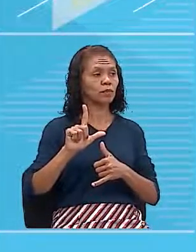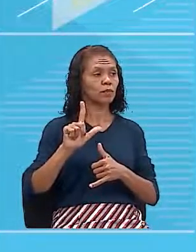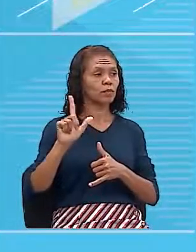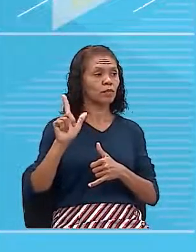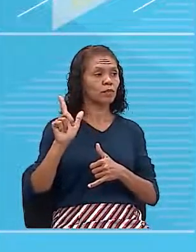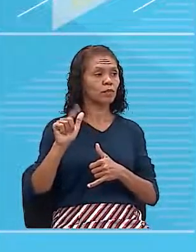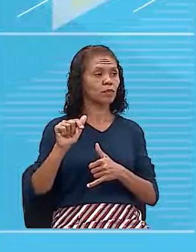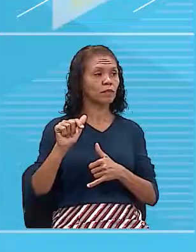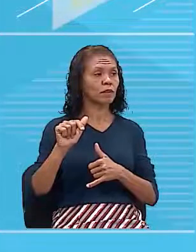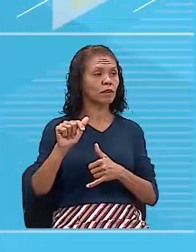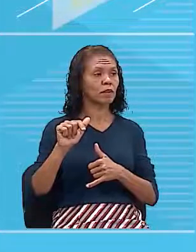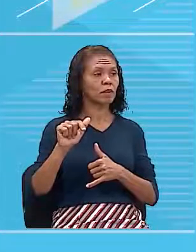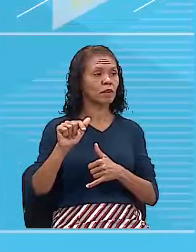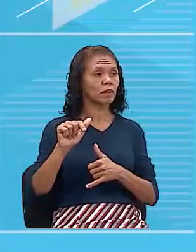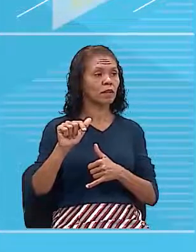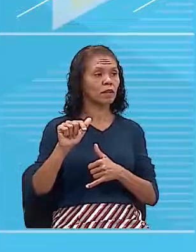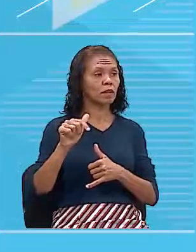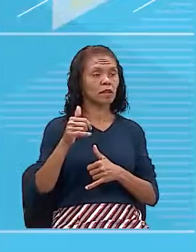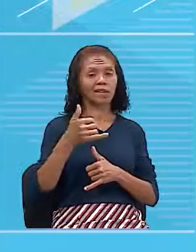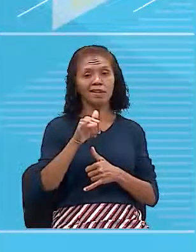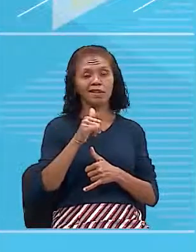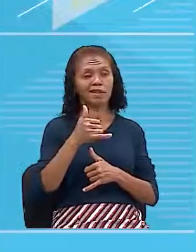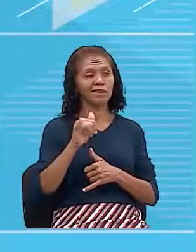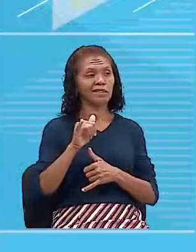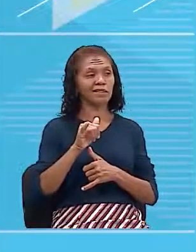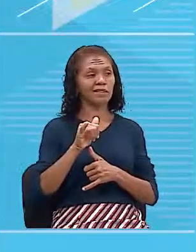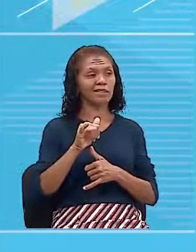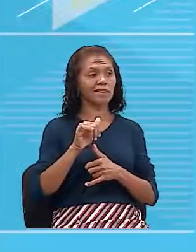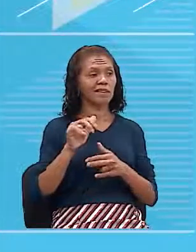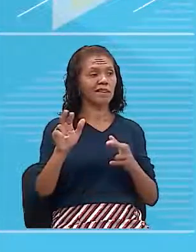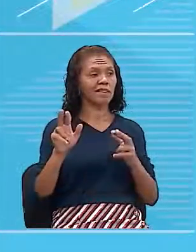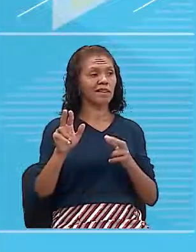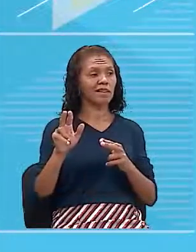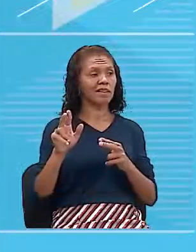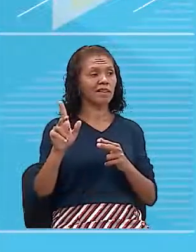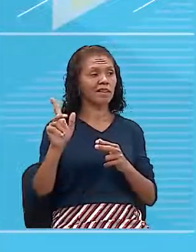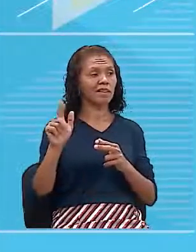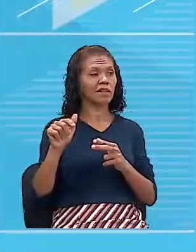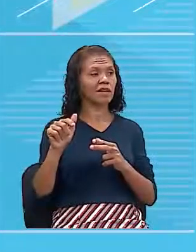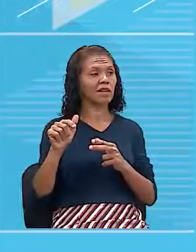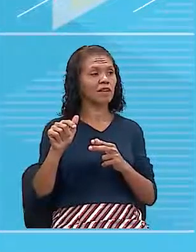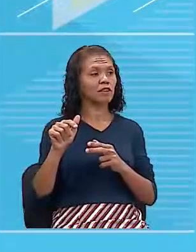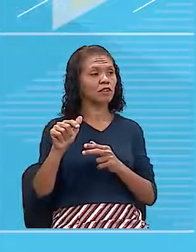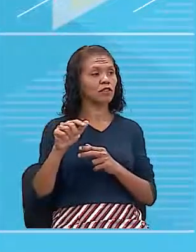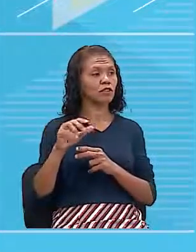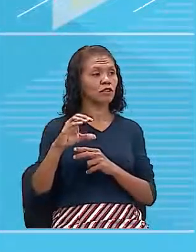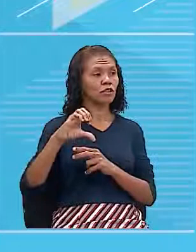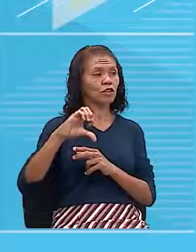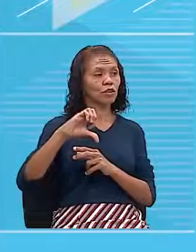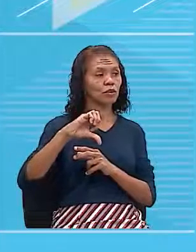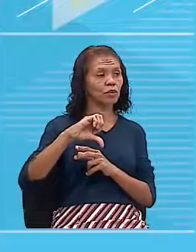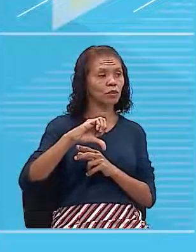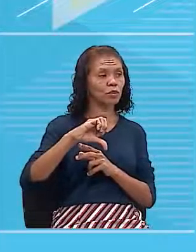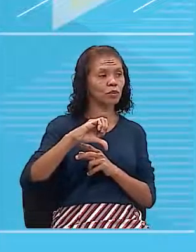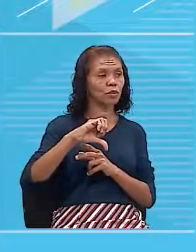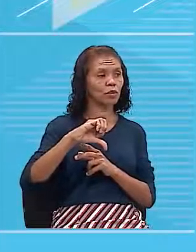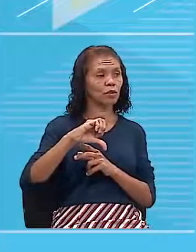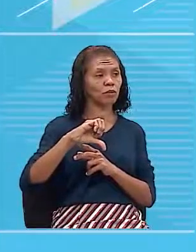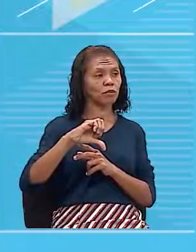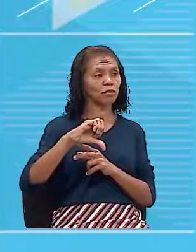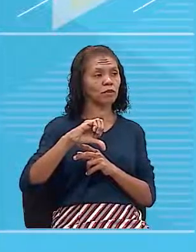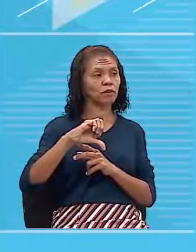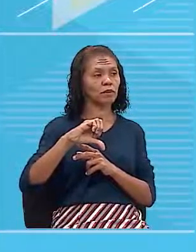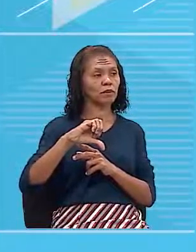o que que eu posso dizer com isso que que eu posso dizer com isso só comi um grama de lipídio